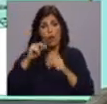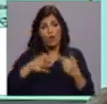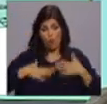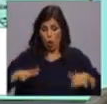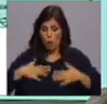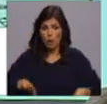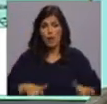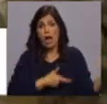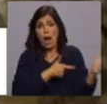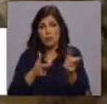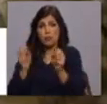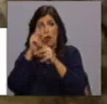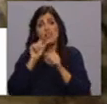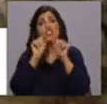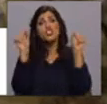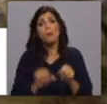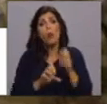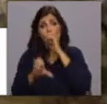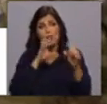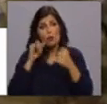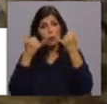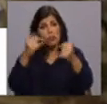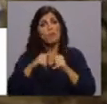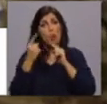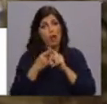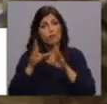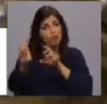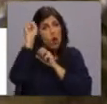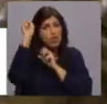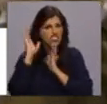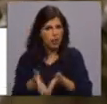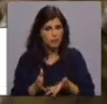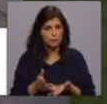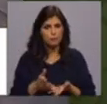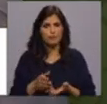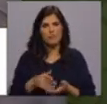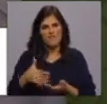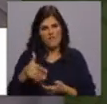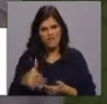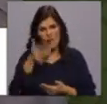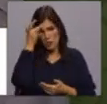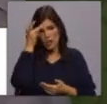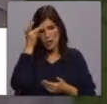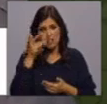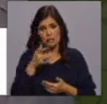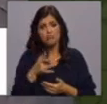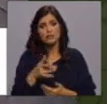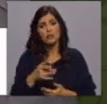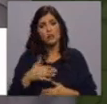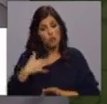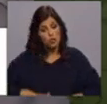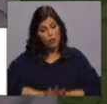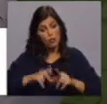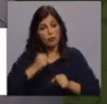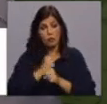novos sistemas de comunicação, já no próximo ano. Será mais fácil o cumprimento da sua missão e